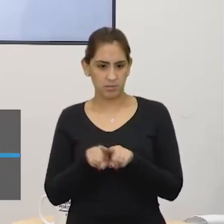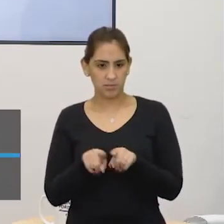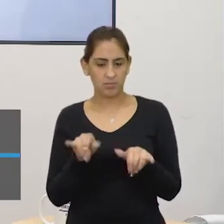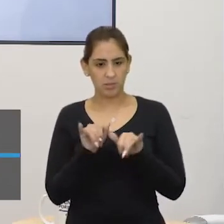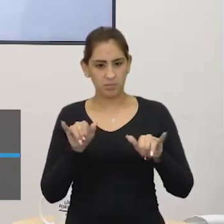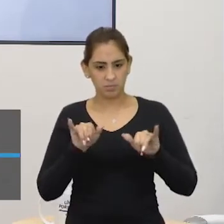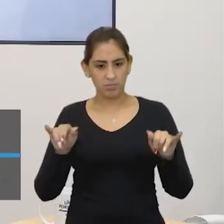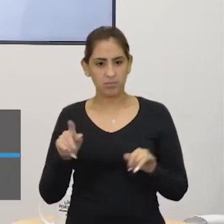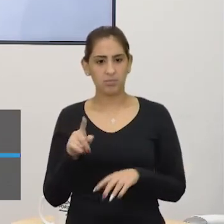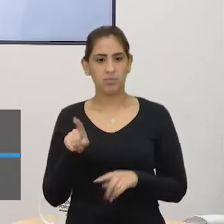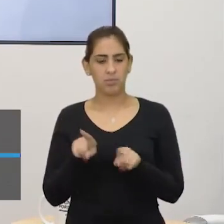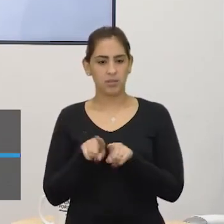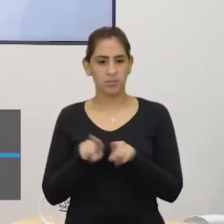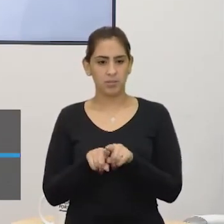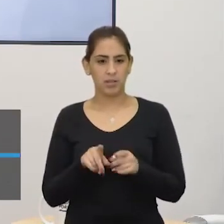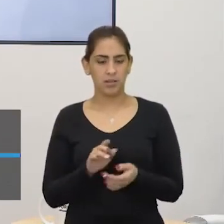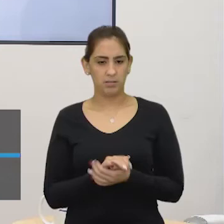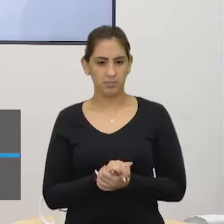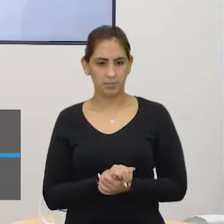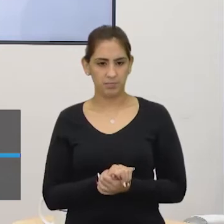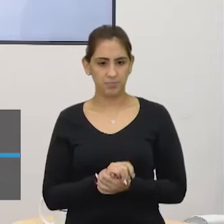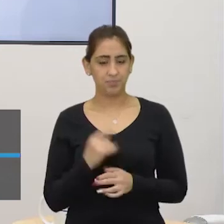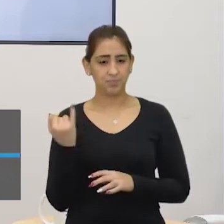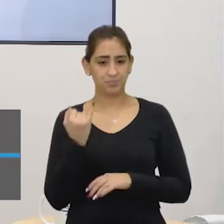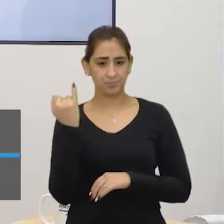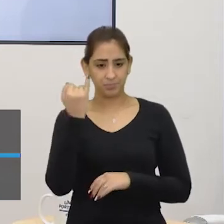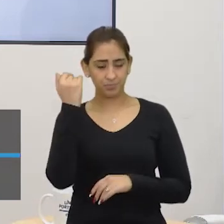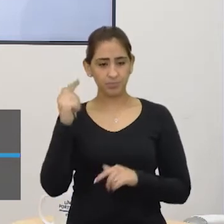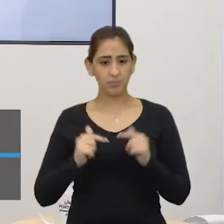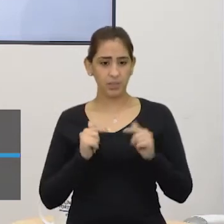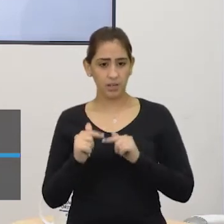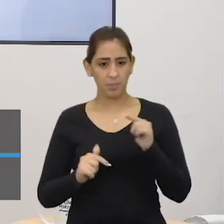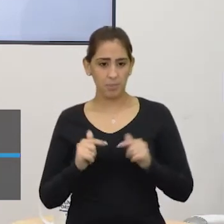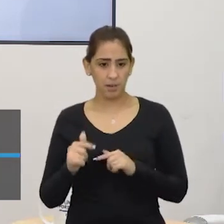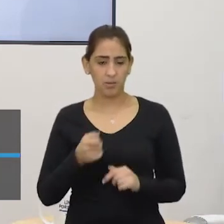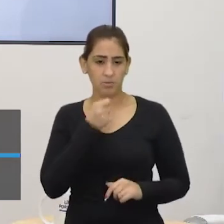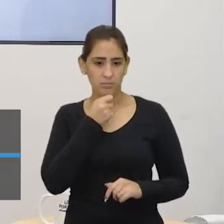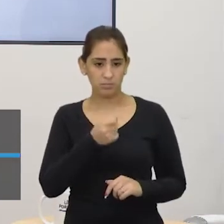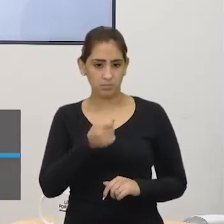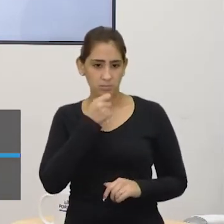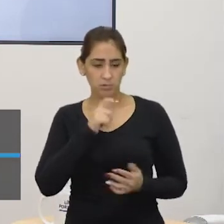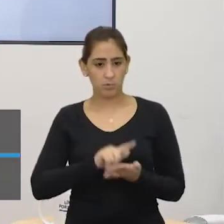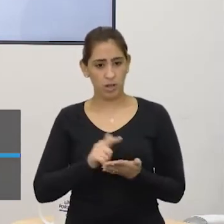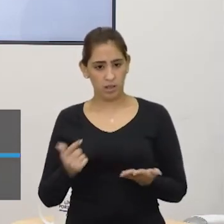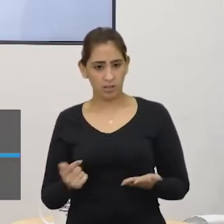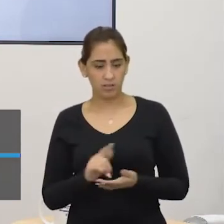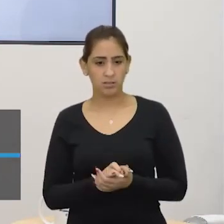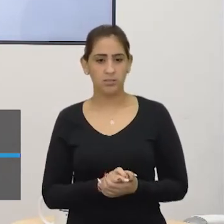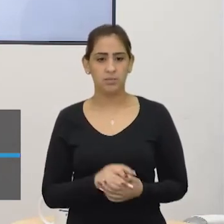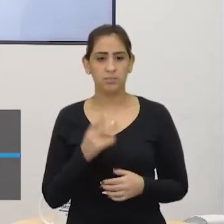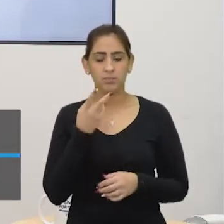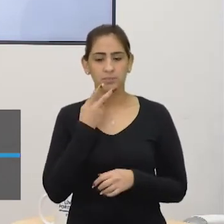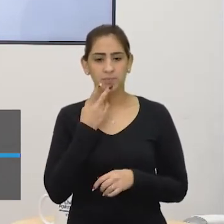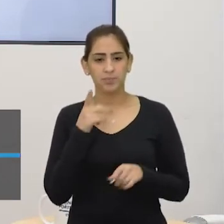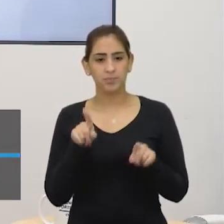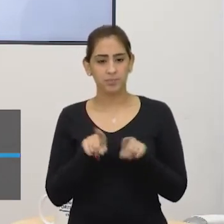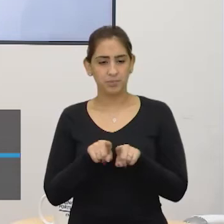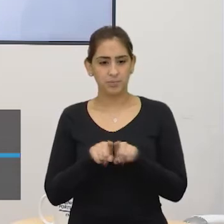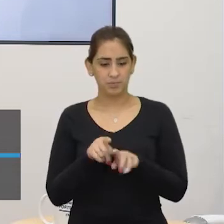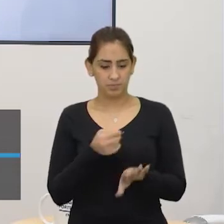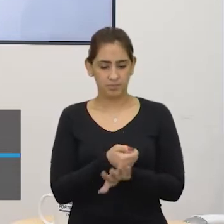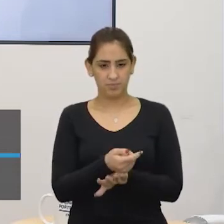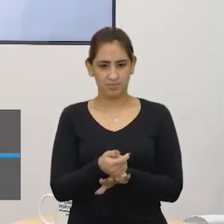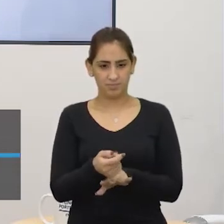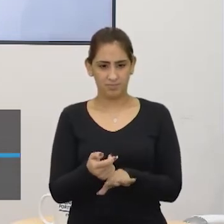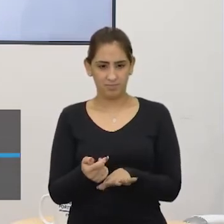quarto poder, né, a importância do trabalho do repórter, do jornalista, trabalho sério. Falamos muito sobre fake news,